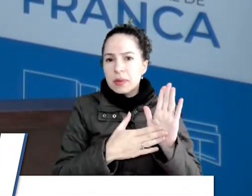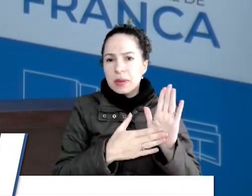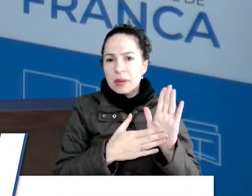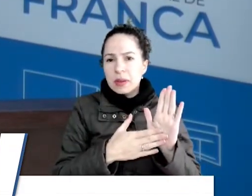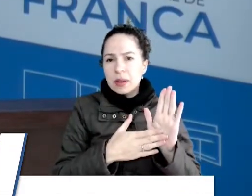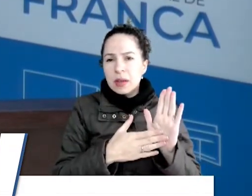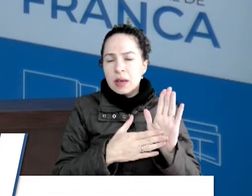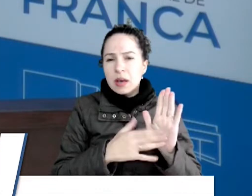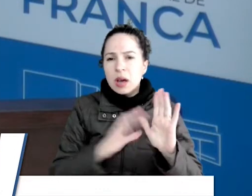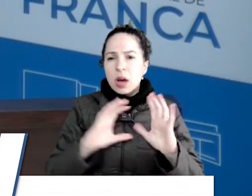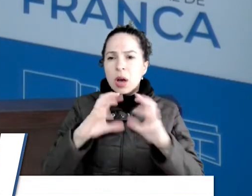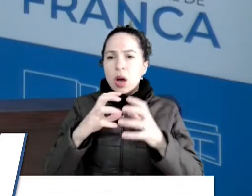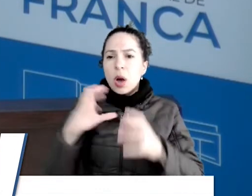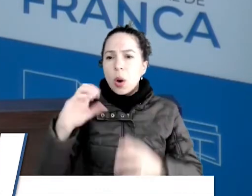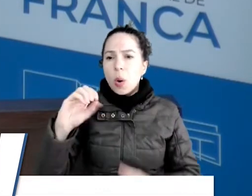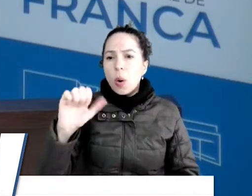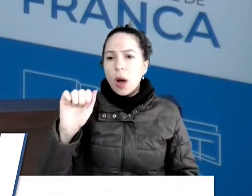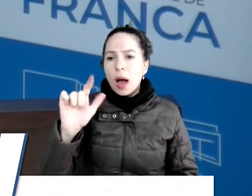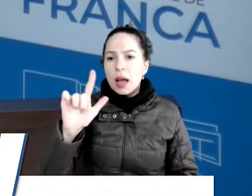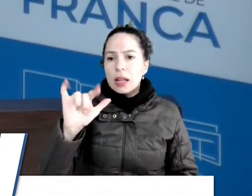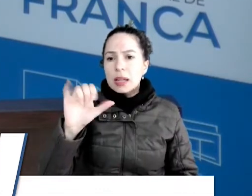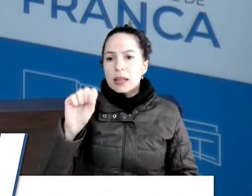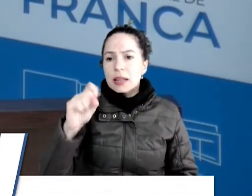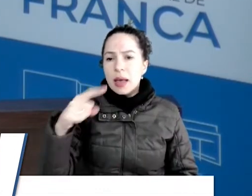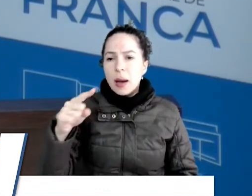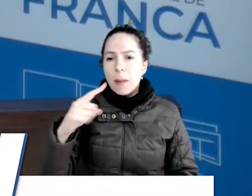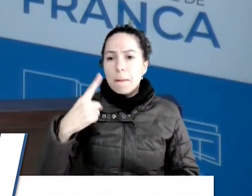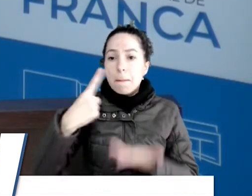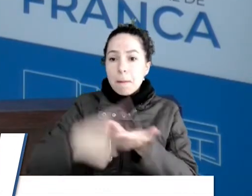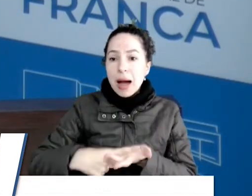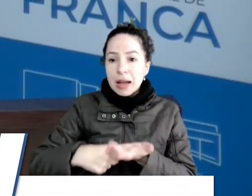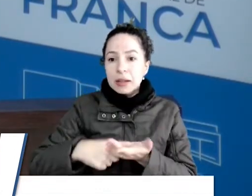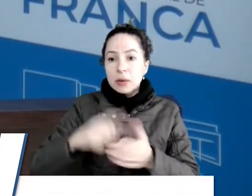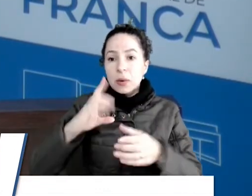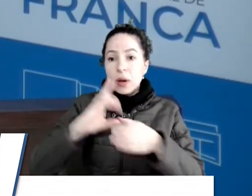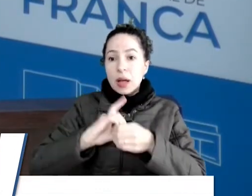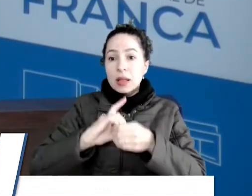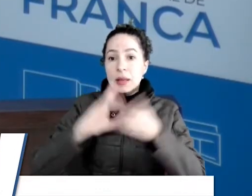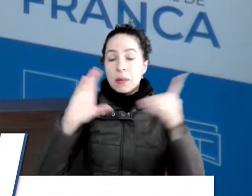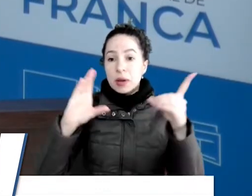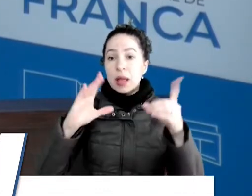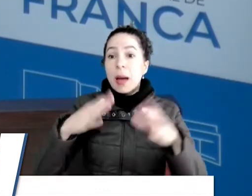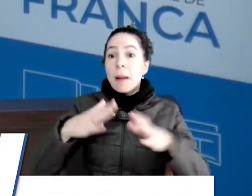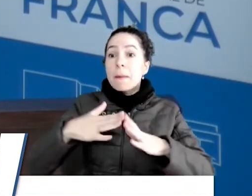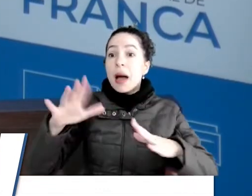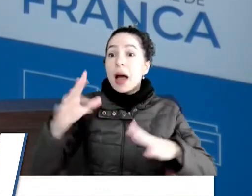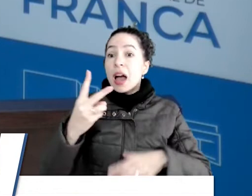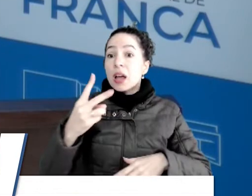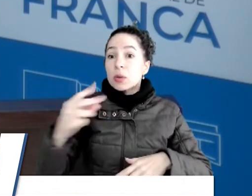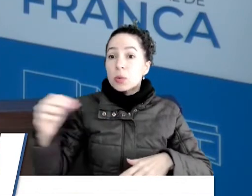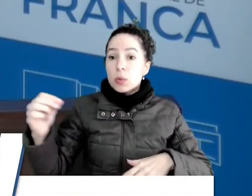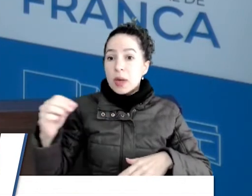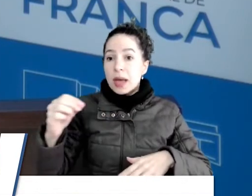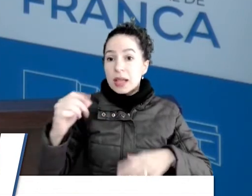Coalizão Pacto pela Democracia. Mais de 200 entidades da sociedade civil